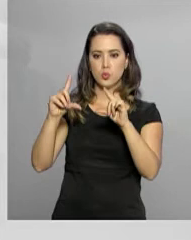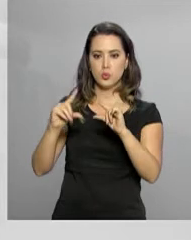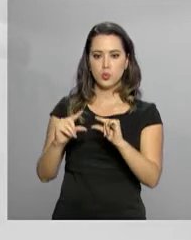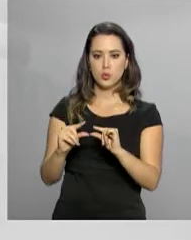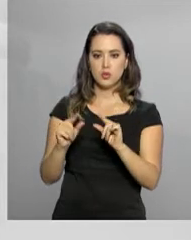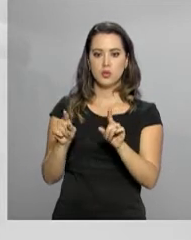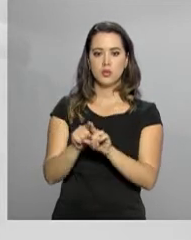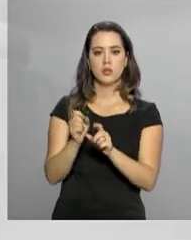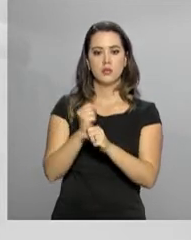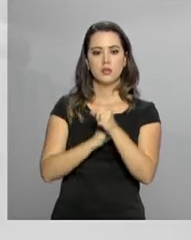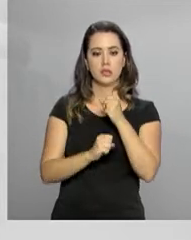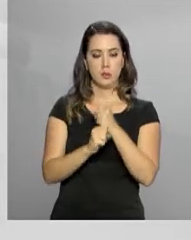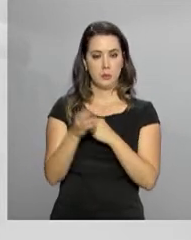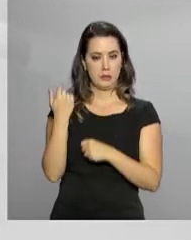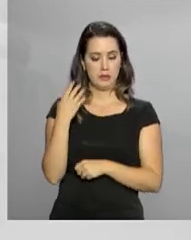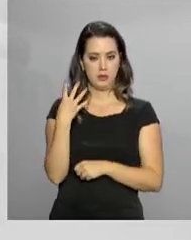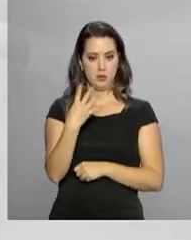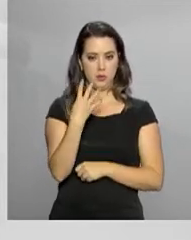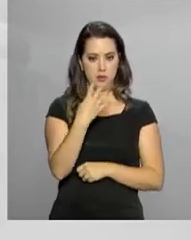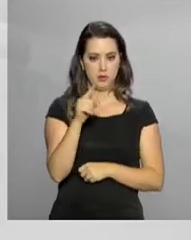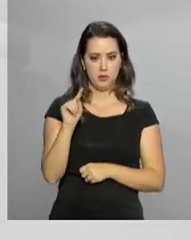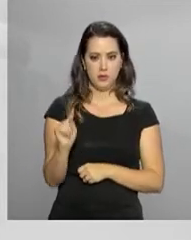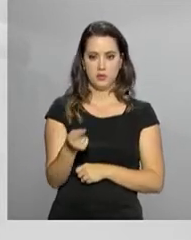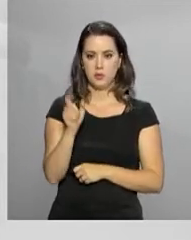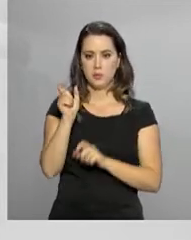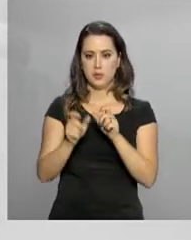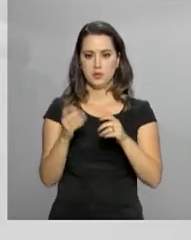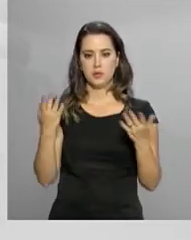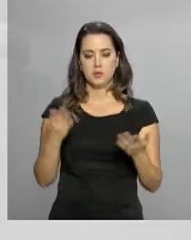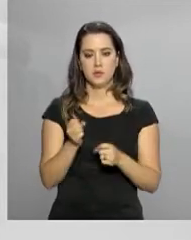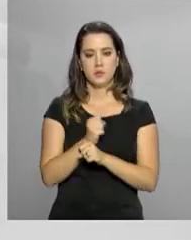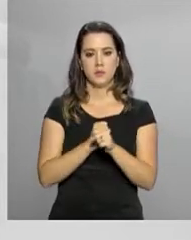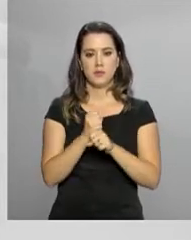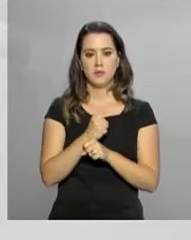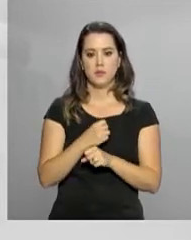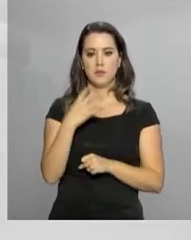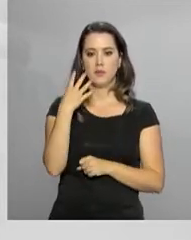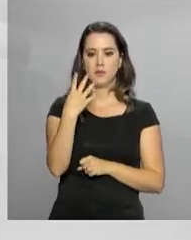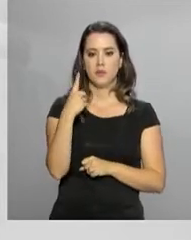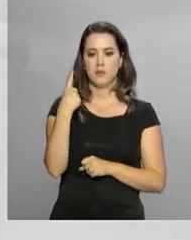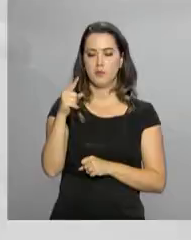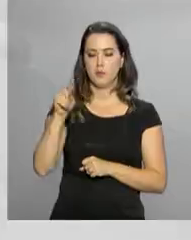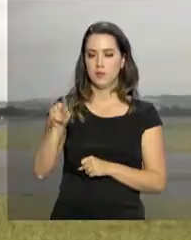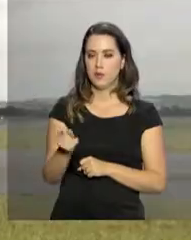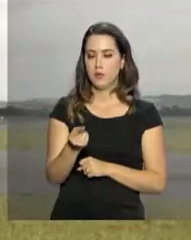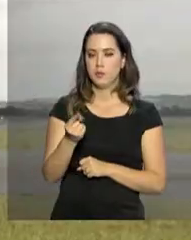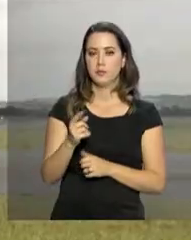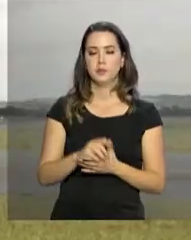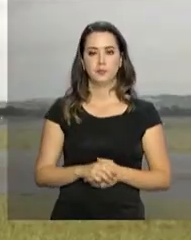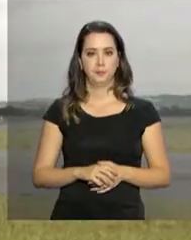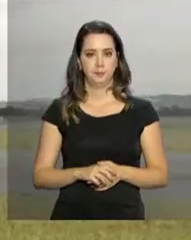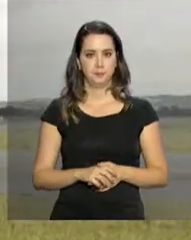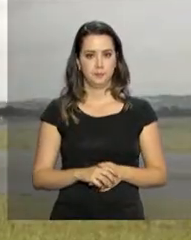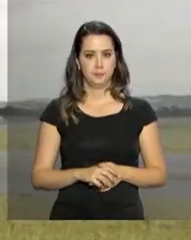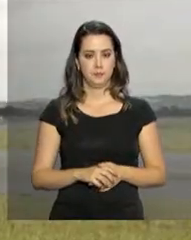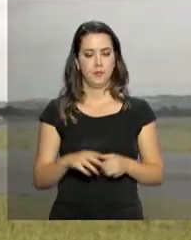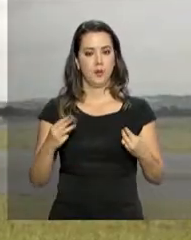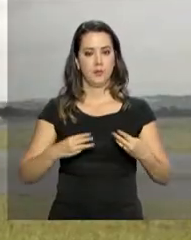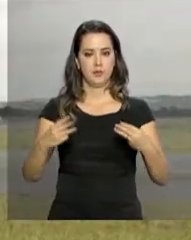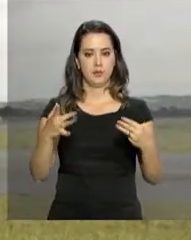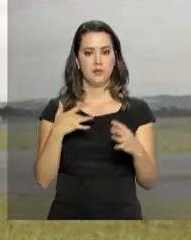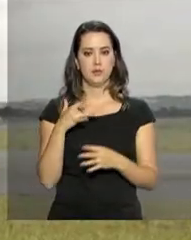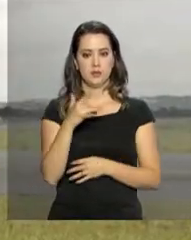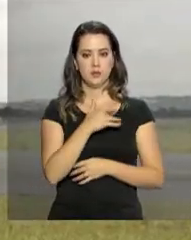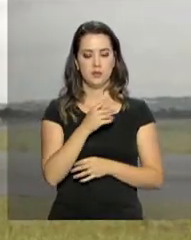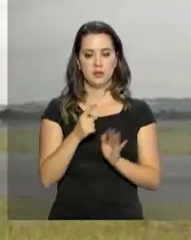Ano passado, eram 44 mil pacientes na fila. Agora, são 41 mil. Para o Ministério da Saúde,